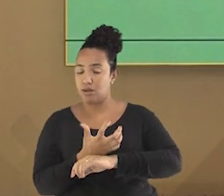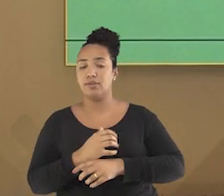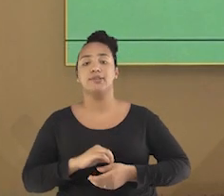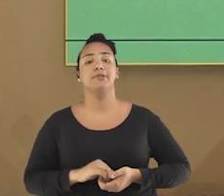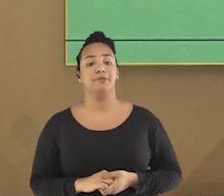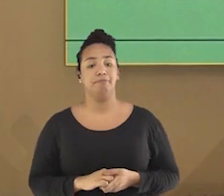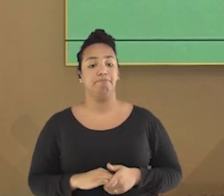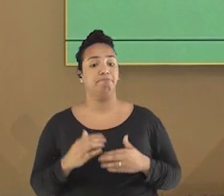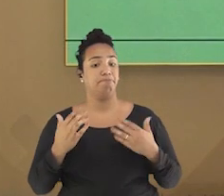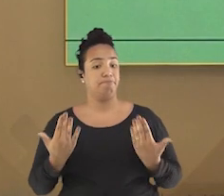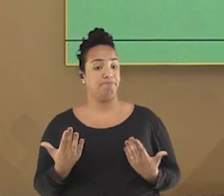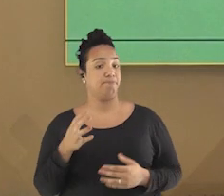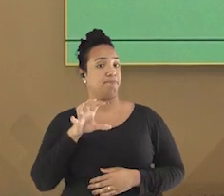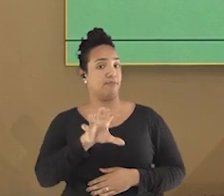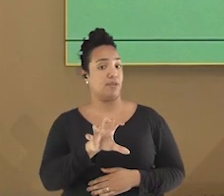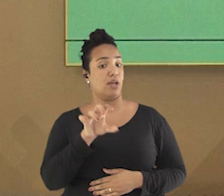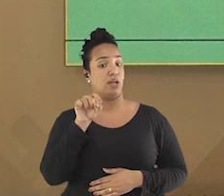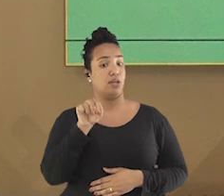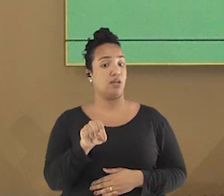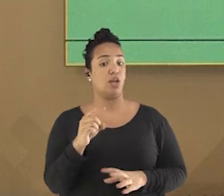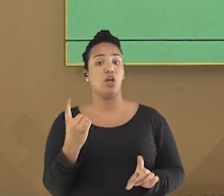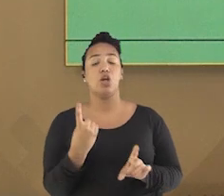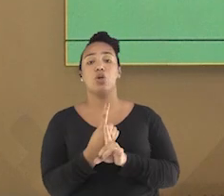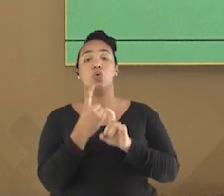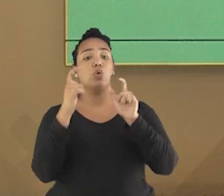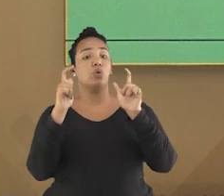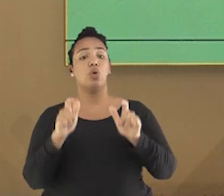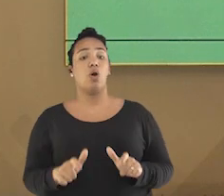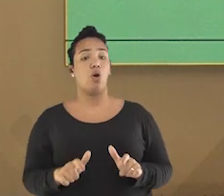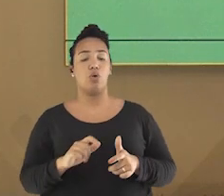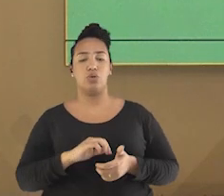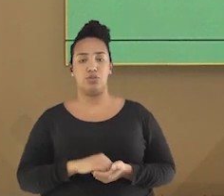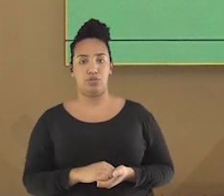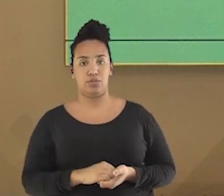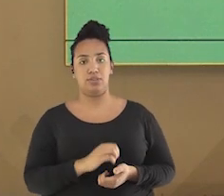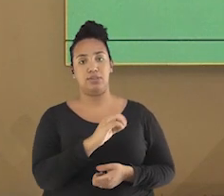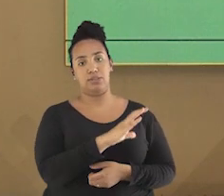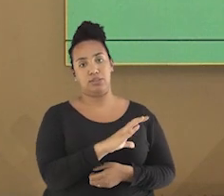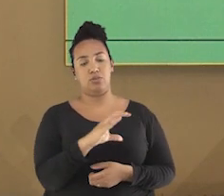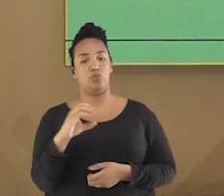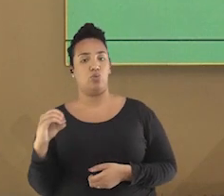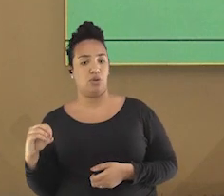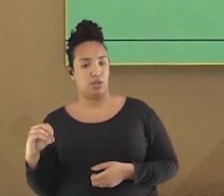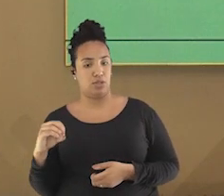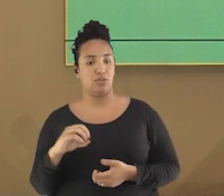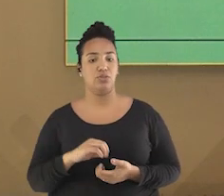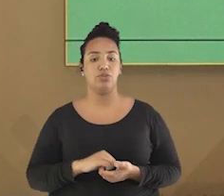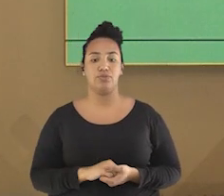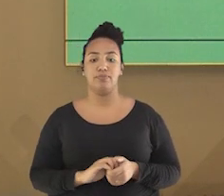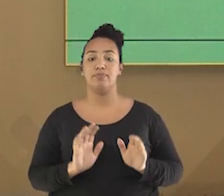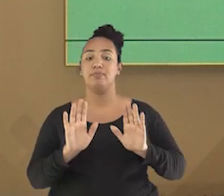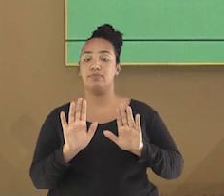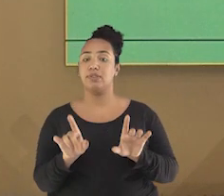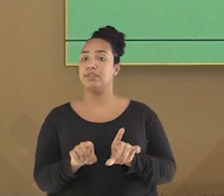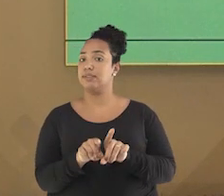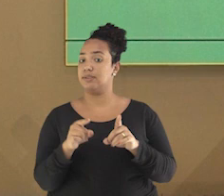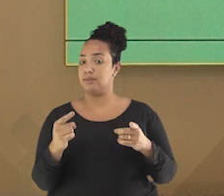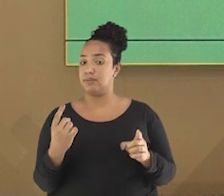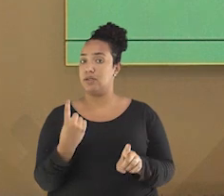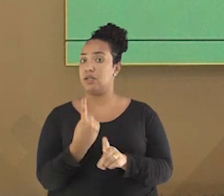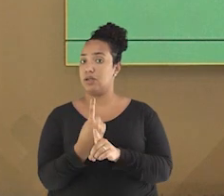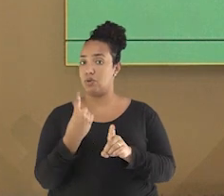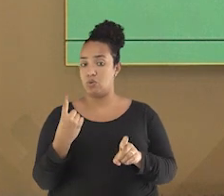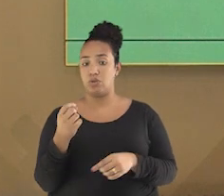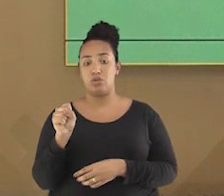está presente em sua maior parte aqui no centro-oeste do Brasil, mas também está